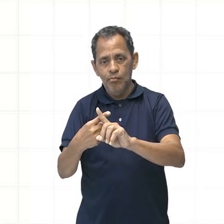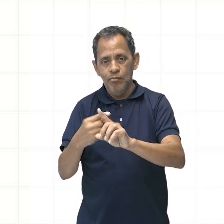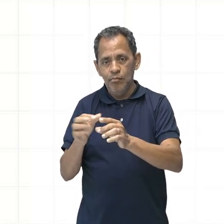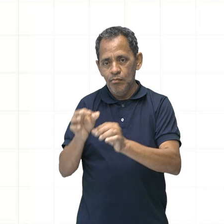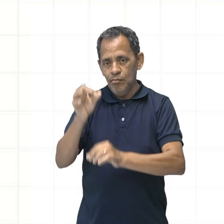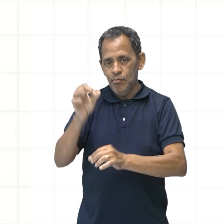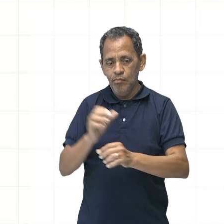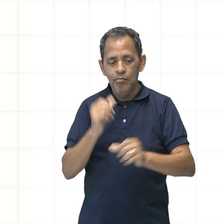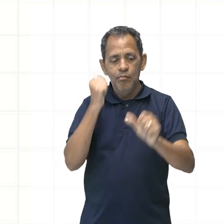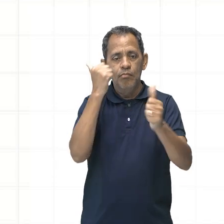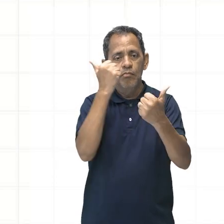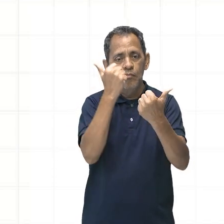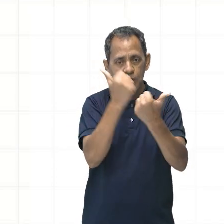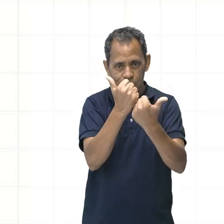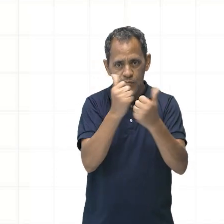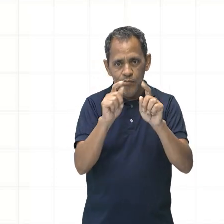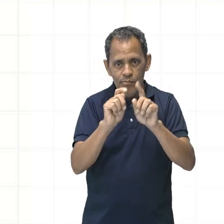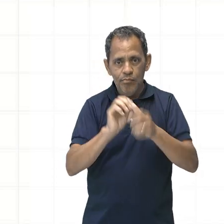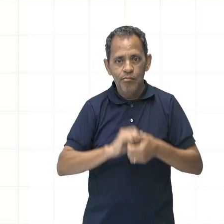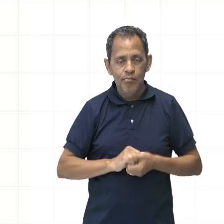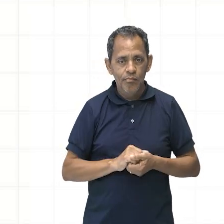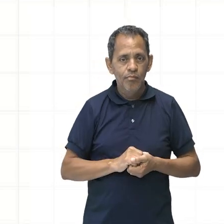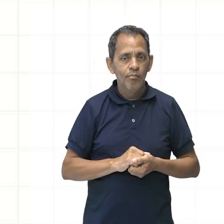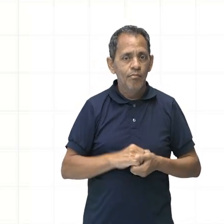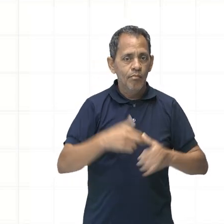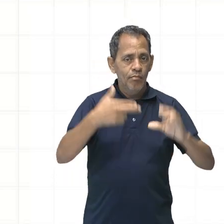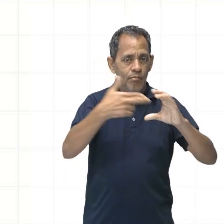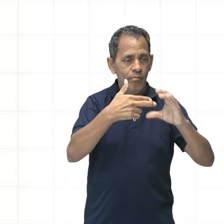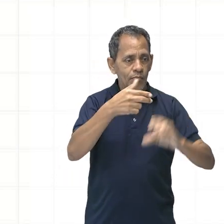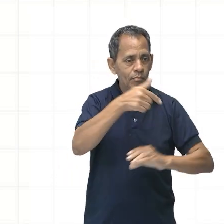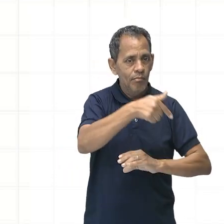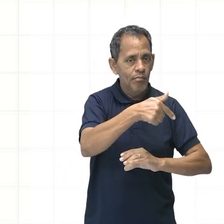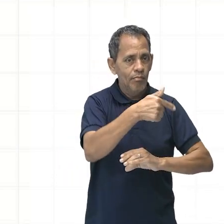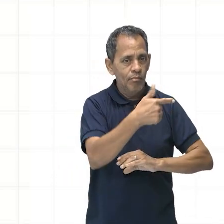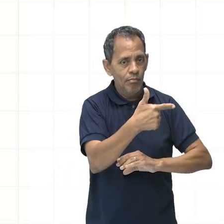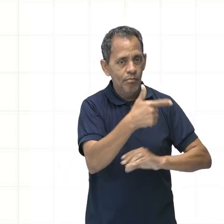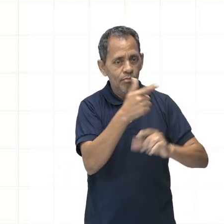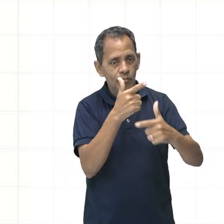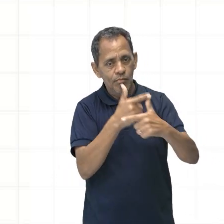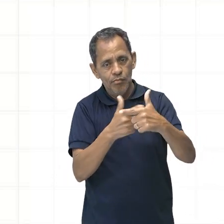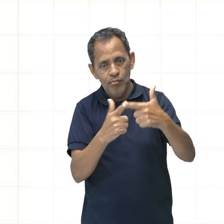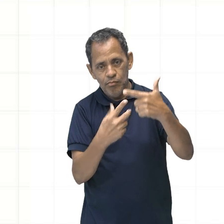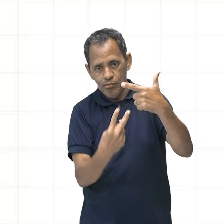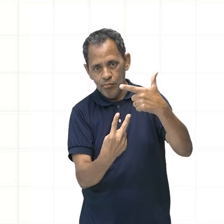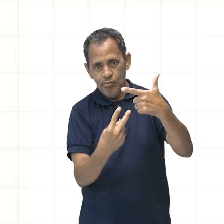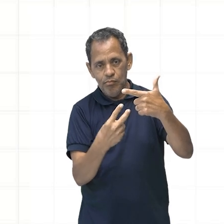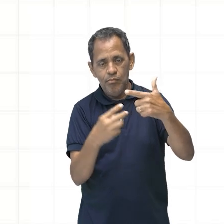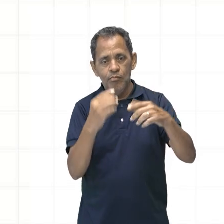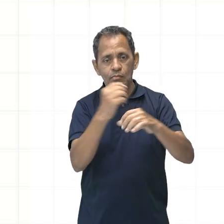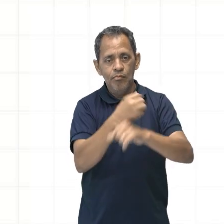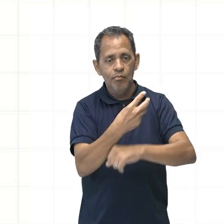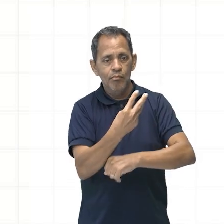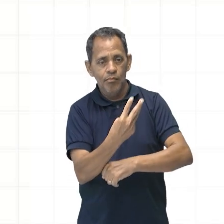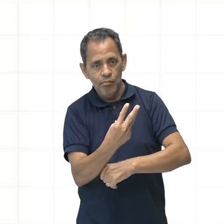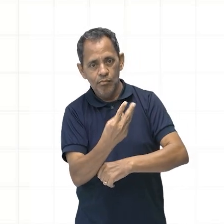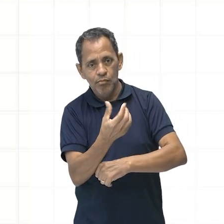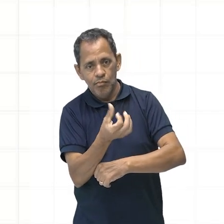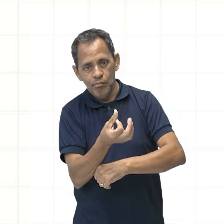Substituindo o valor fornecido na questão, temos que o raio vai ser 72 dividido por 2, que é igual a